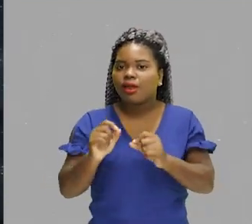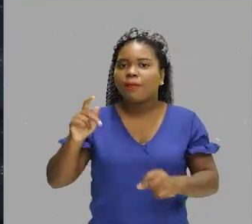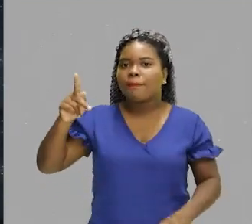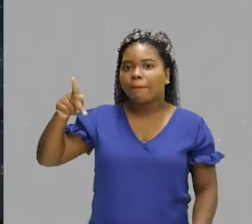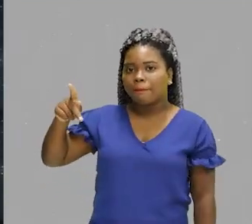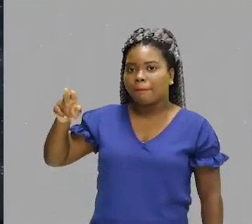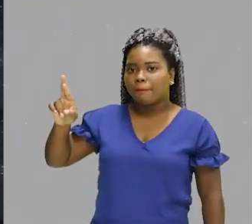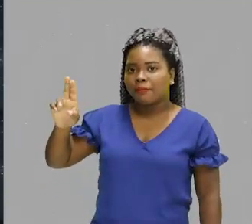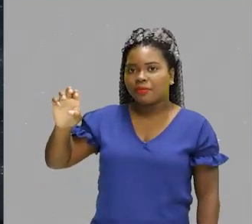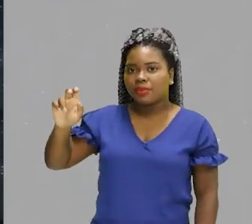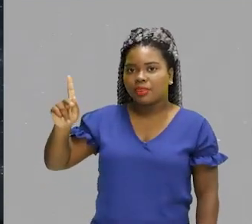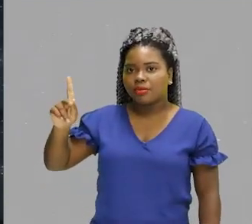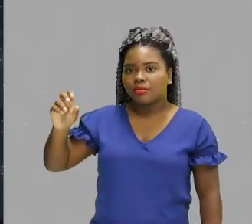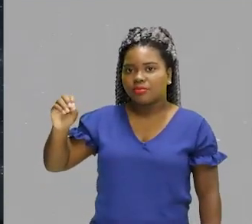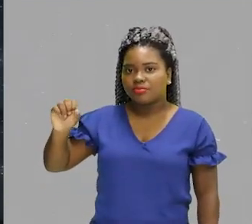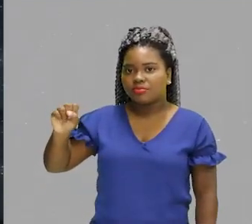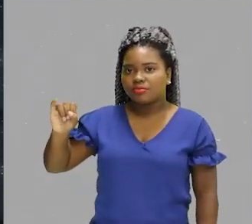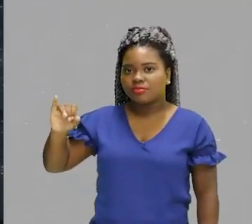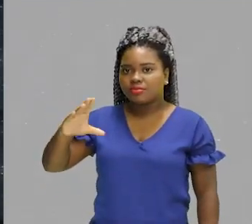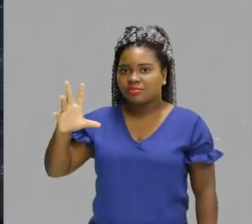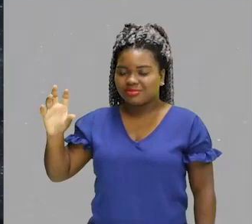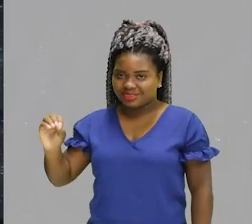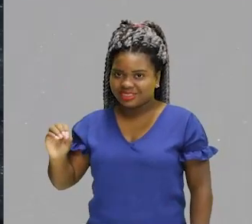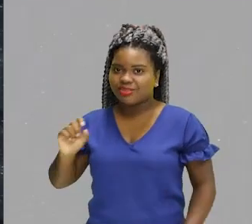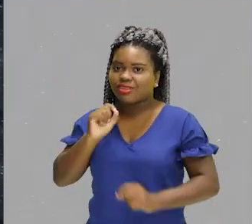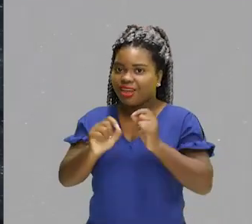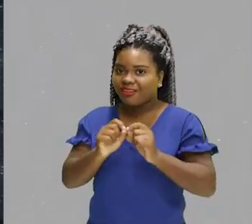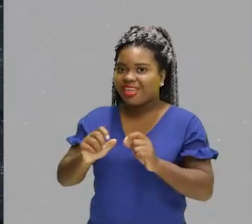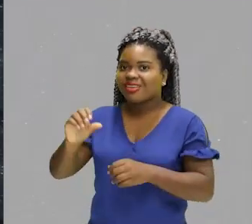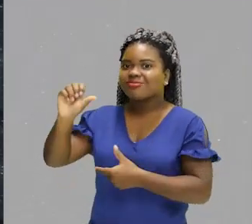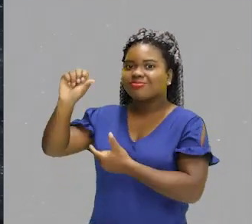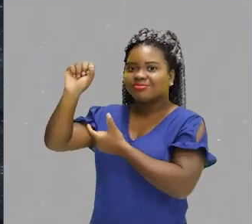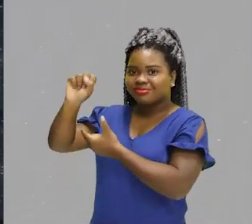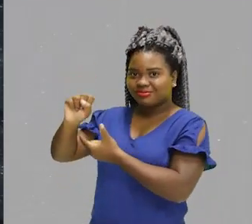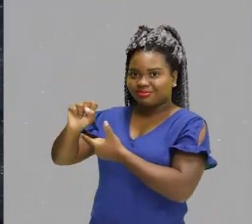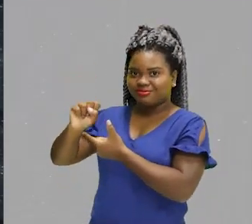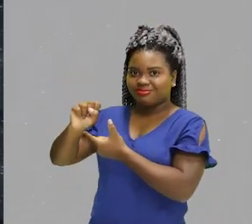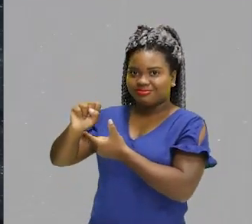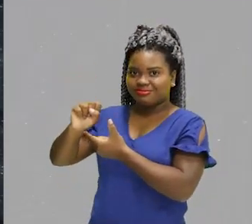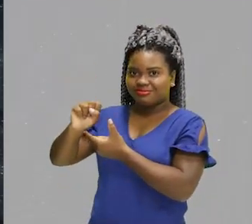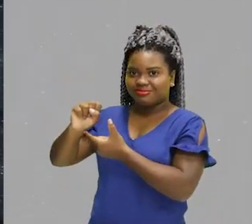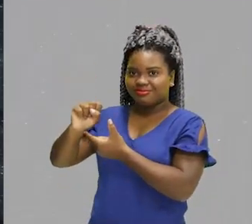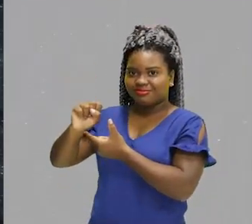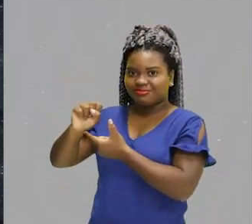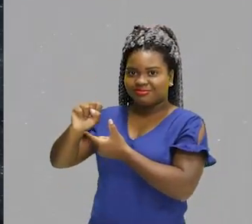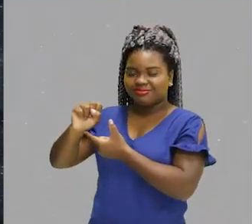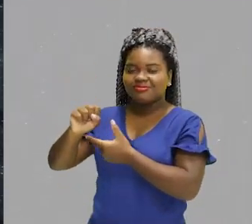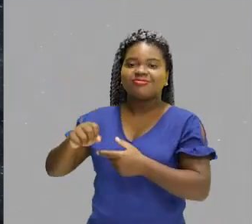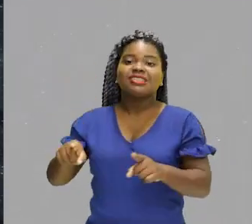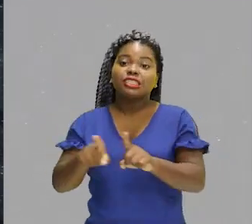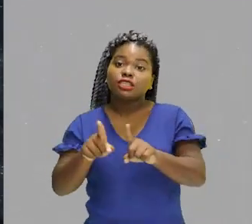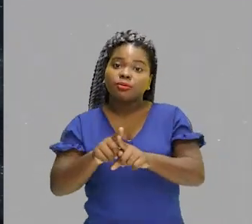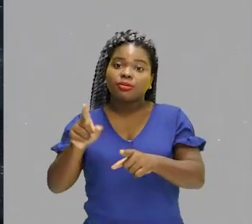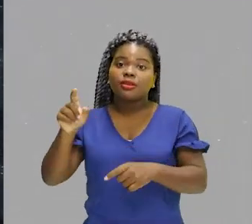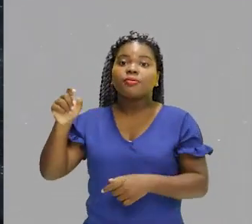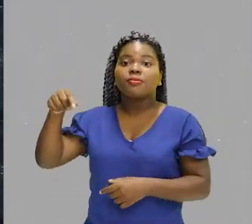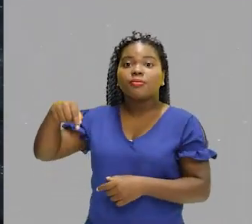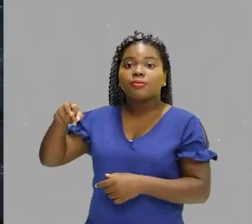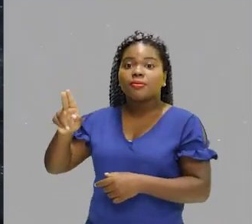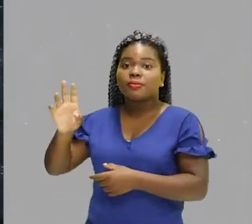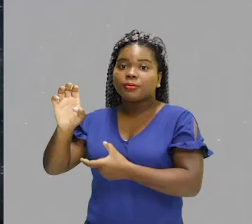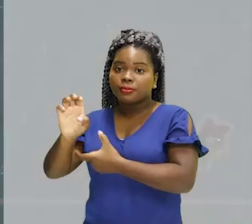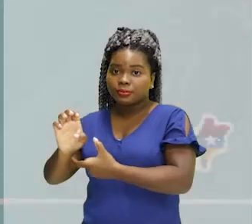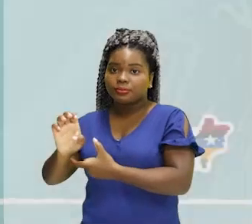a preposição a, e mais raramente pela conjunção que, como na locução tengo